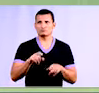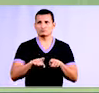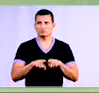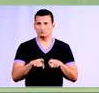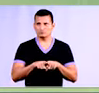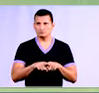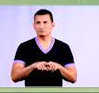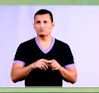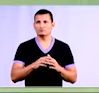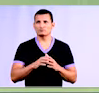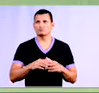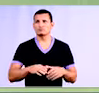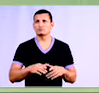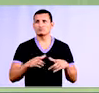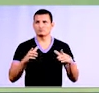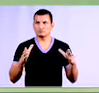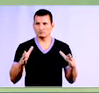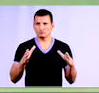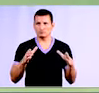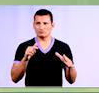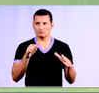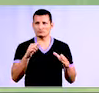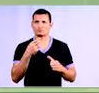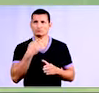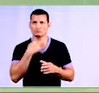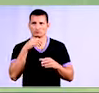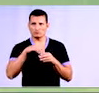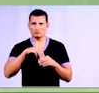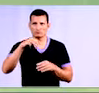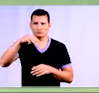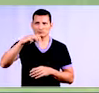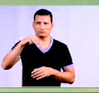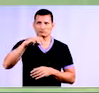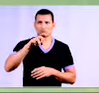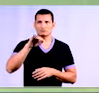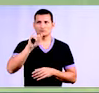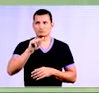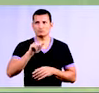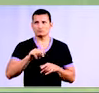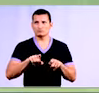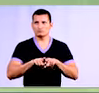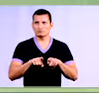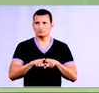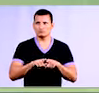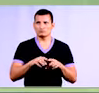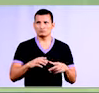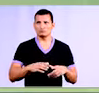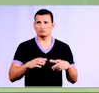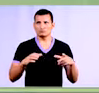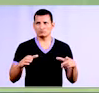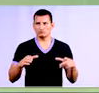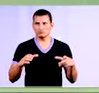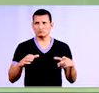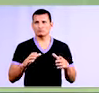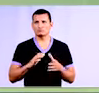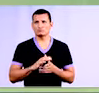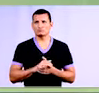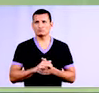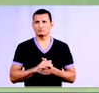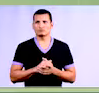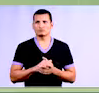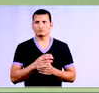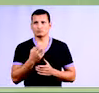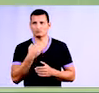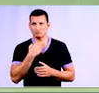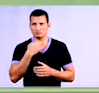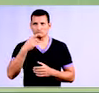espaço que ele ocupa na memória, nós estamos falando de espaço que é ocupado pelo processo